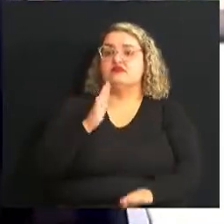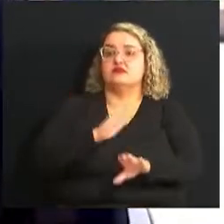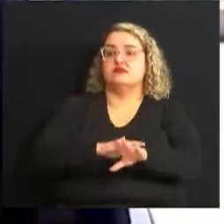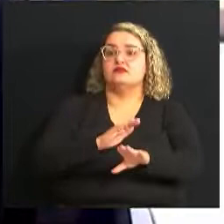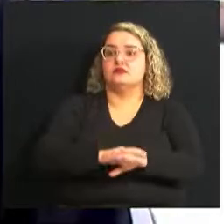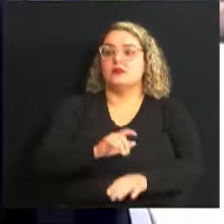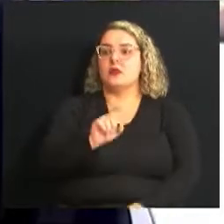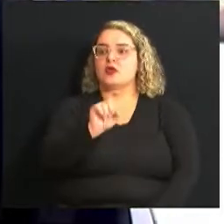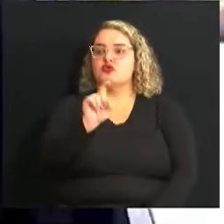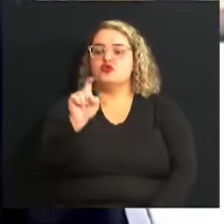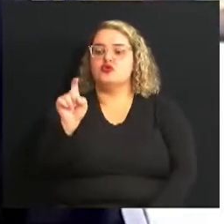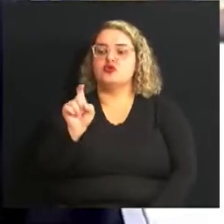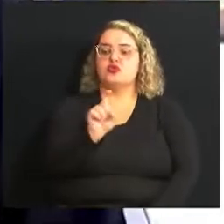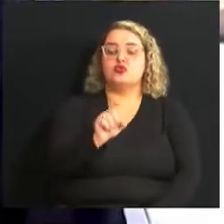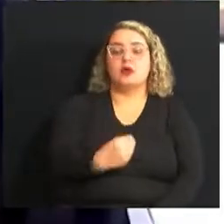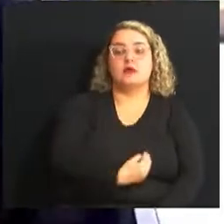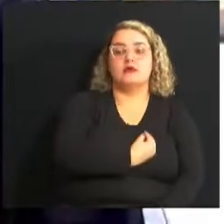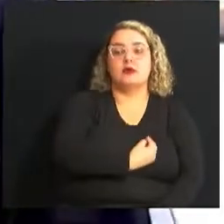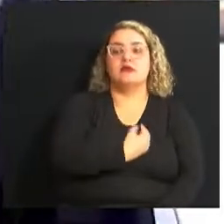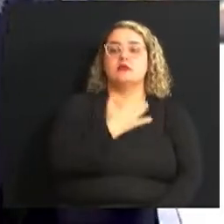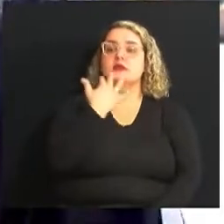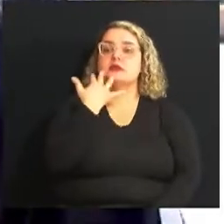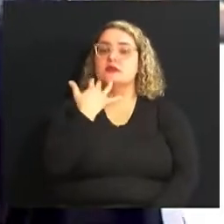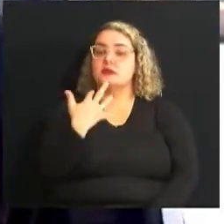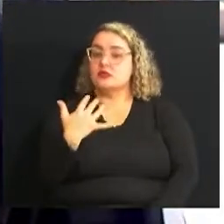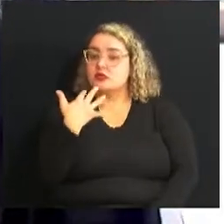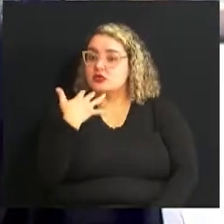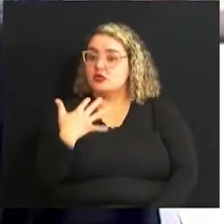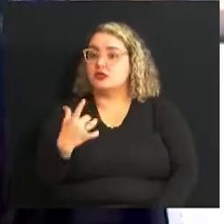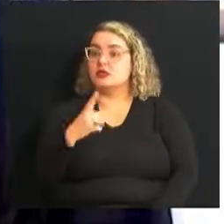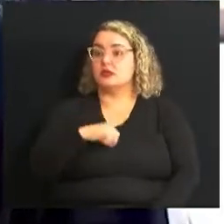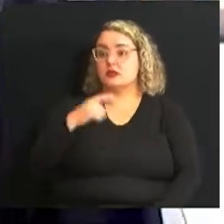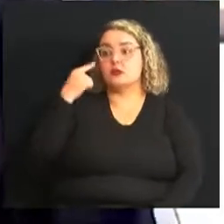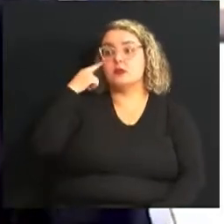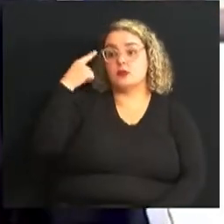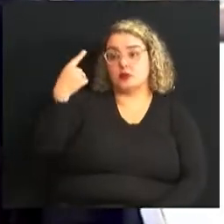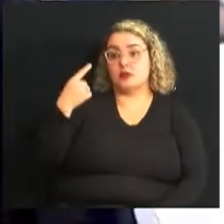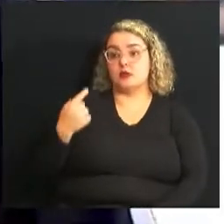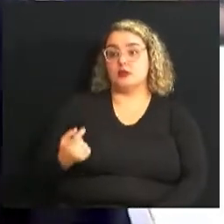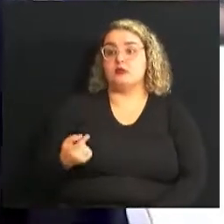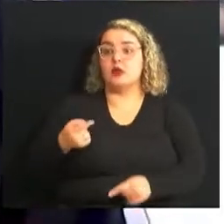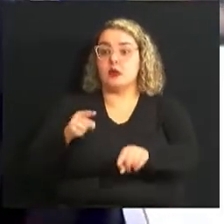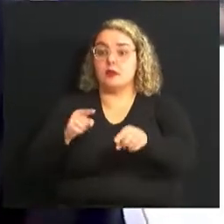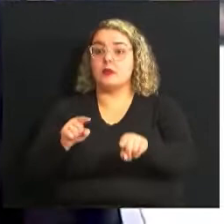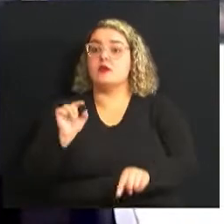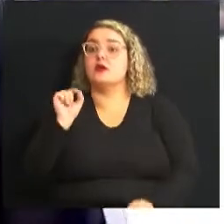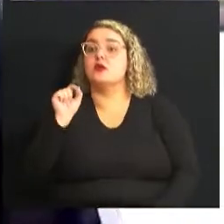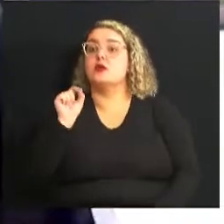chamado Vidas e Cores, nós temos a ideia e uma das provocativas é que tenha